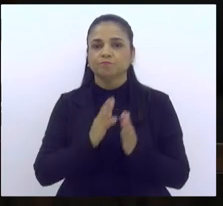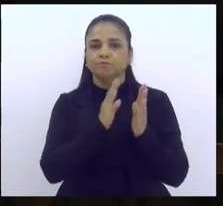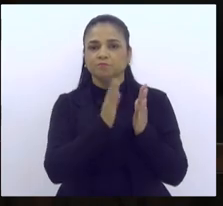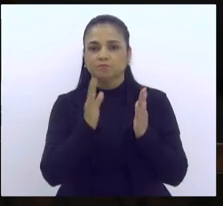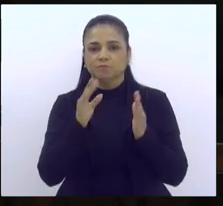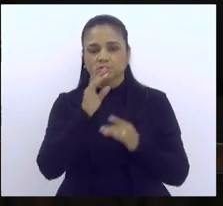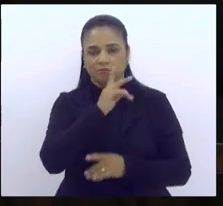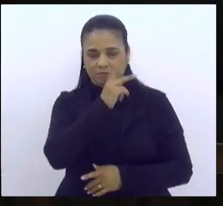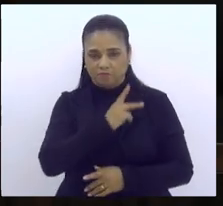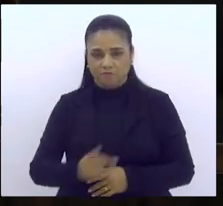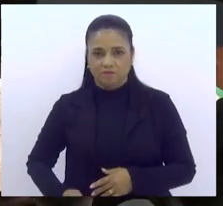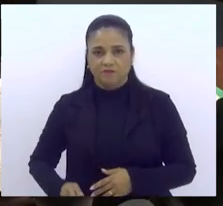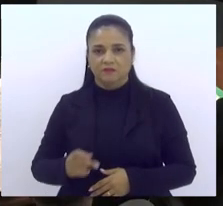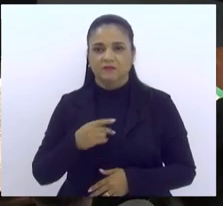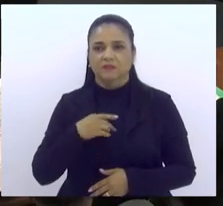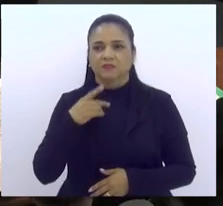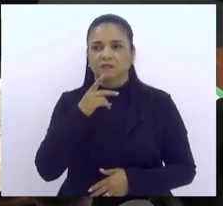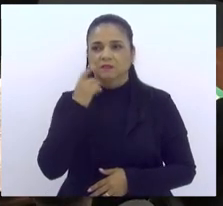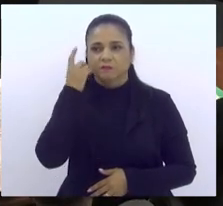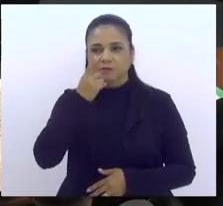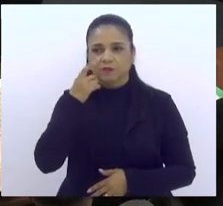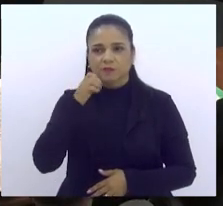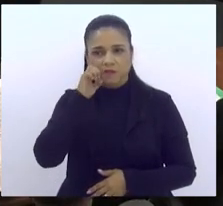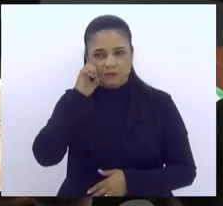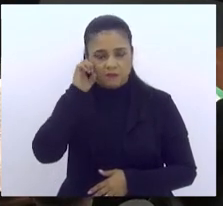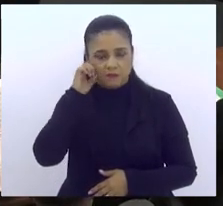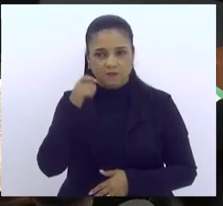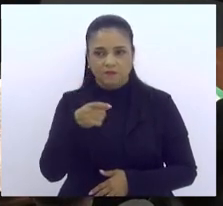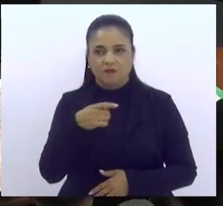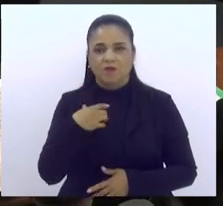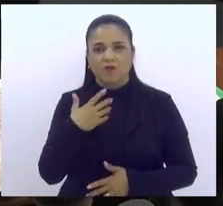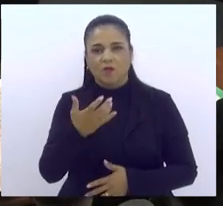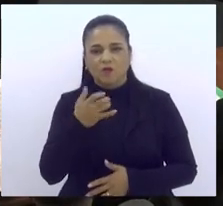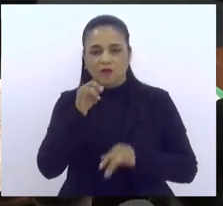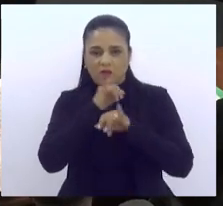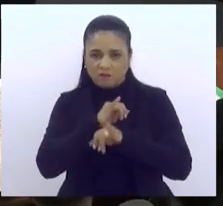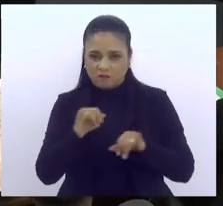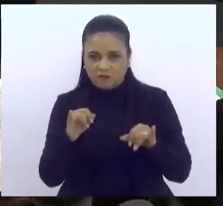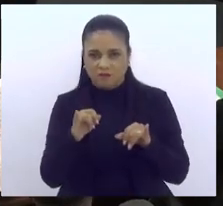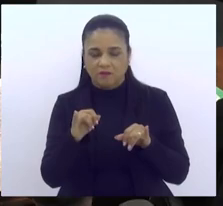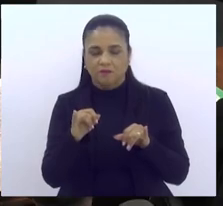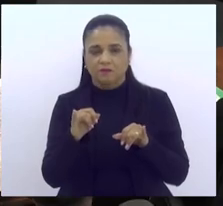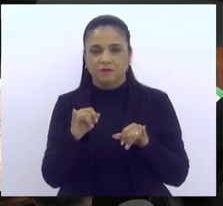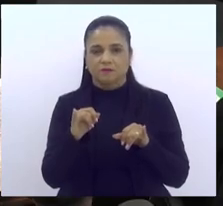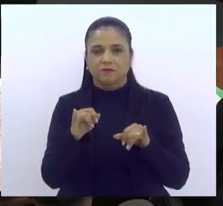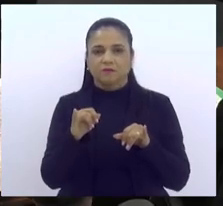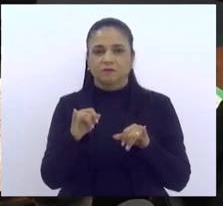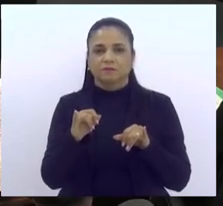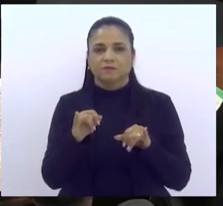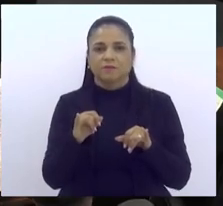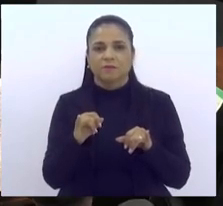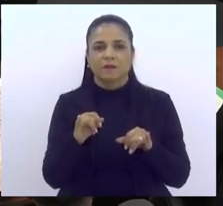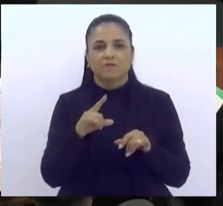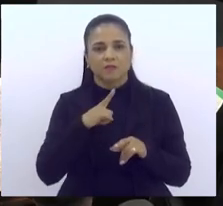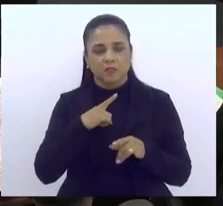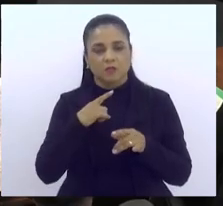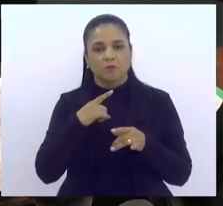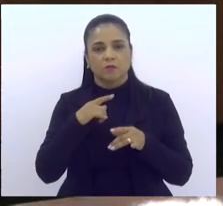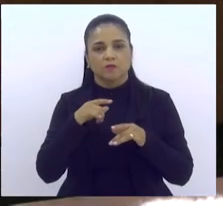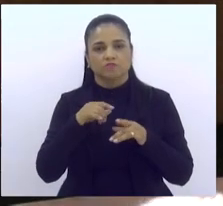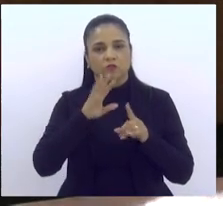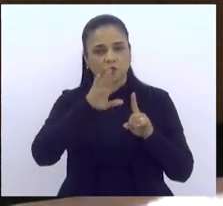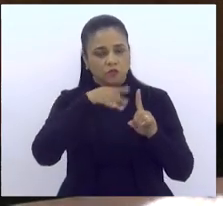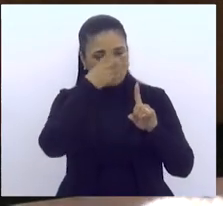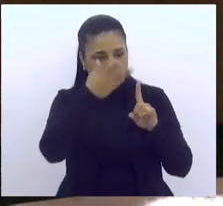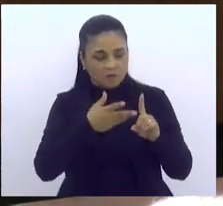presidente. Deputada Érica. Eu queria anunciar que vai ter uma solenidade em